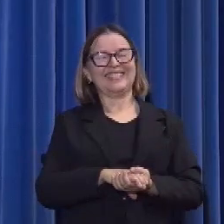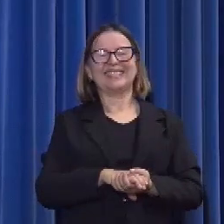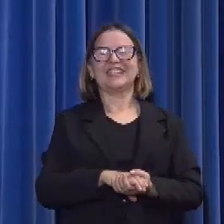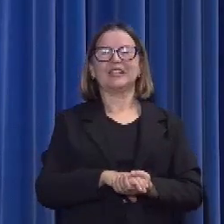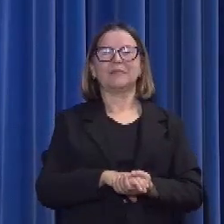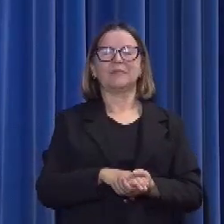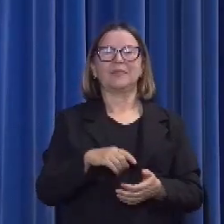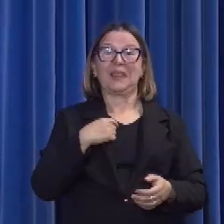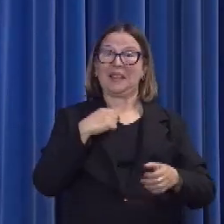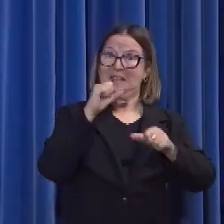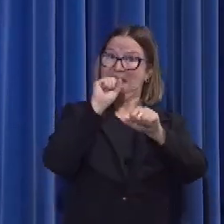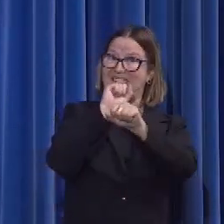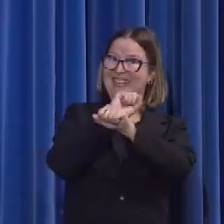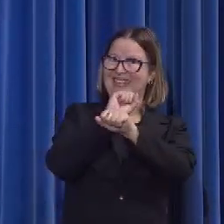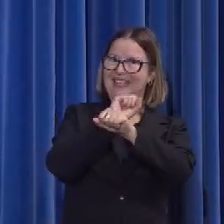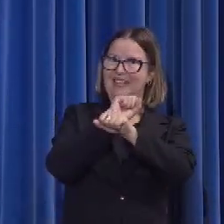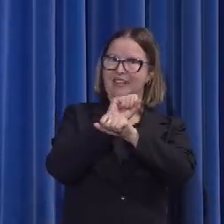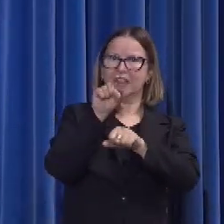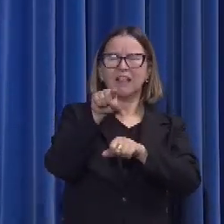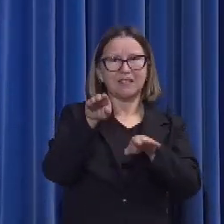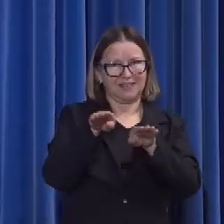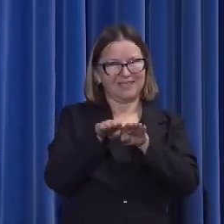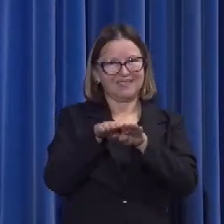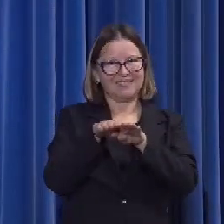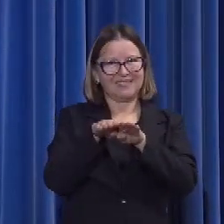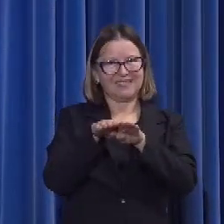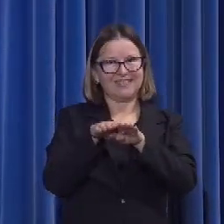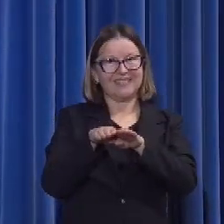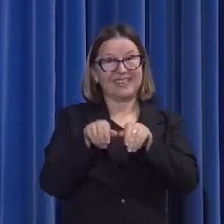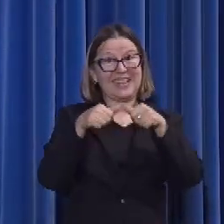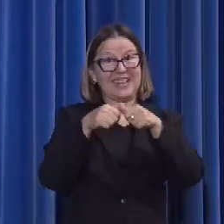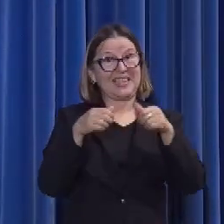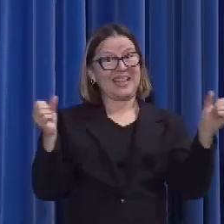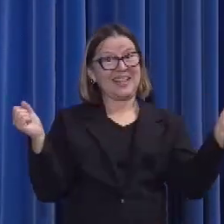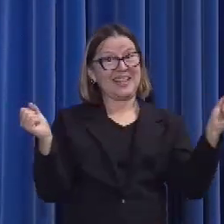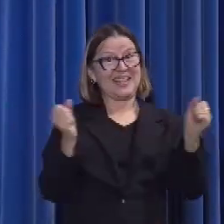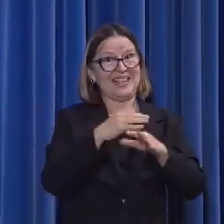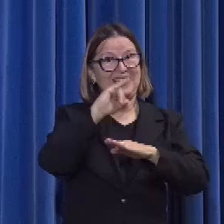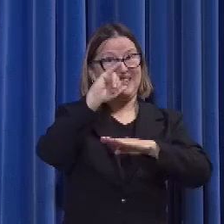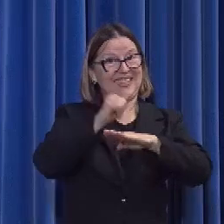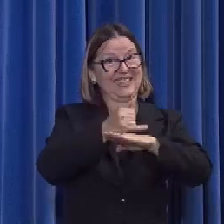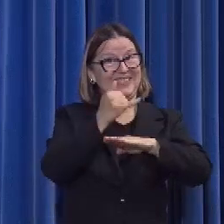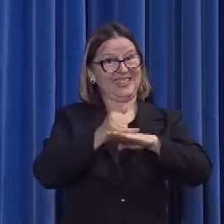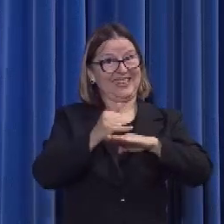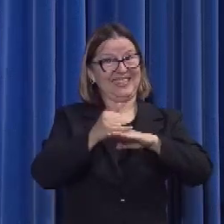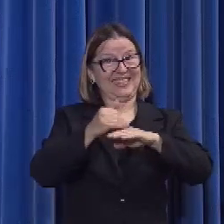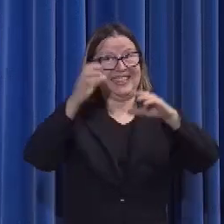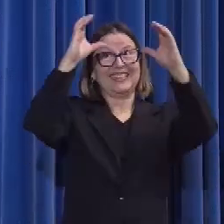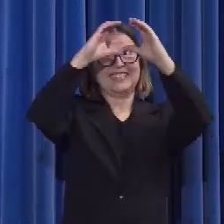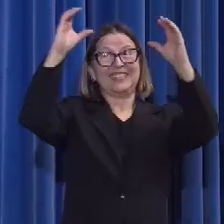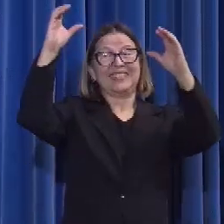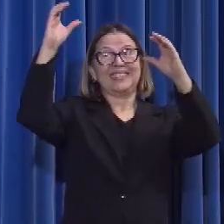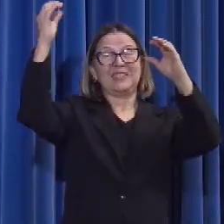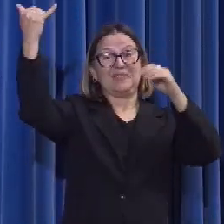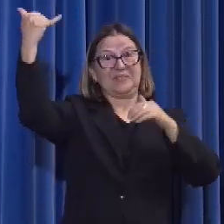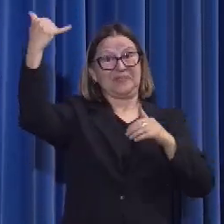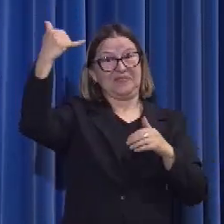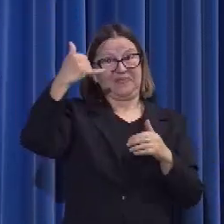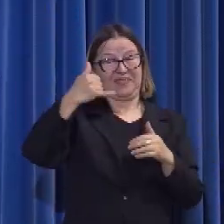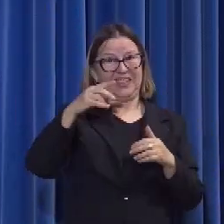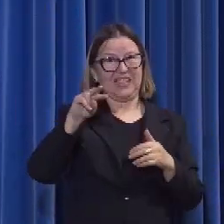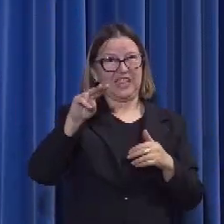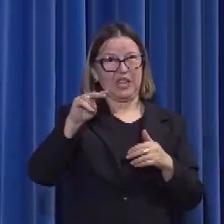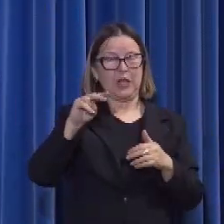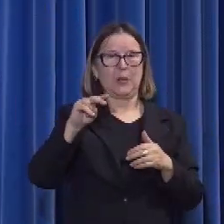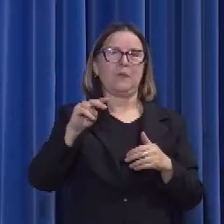E eu estou esperando. Você está esperando? Essa nova Jerusalém que vai descer do céu, como uma esposa adornada para o